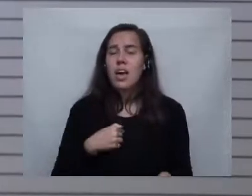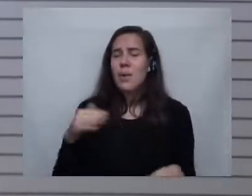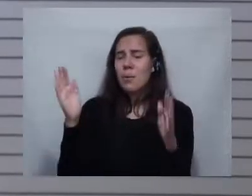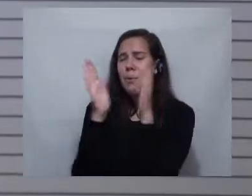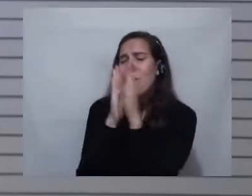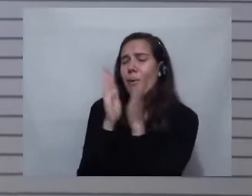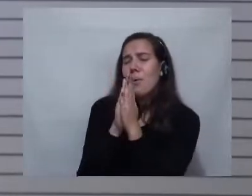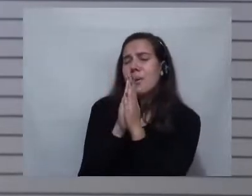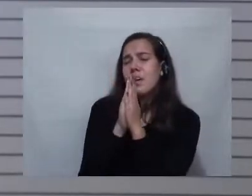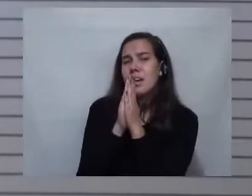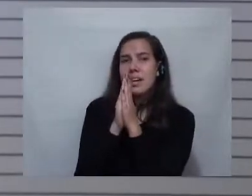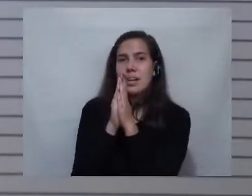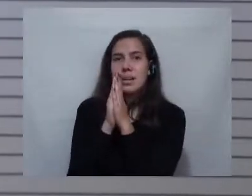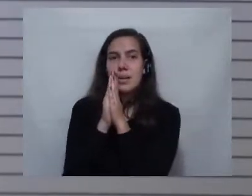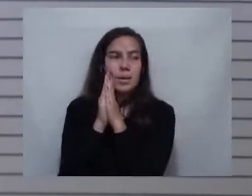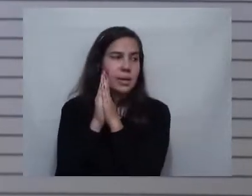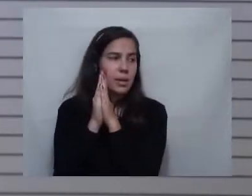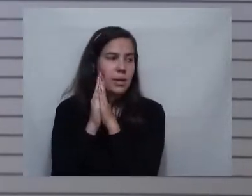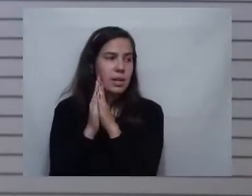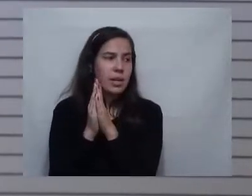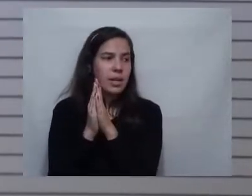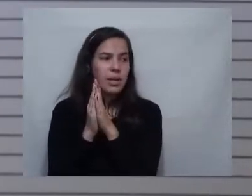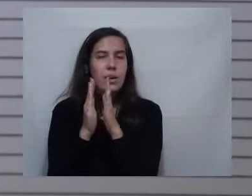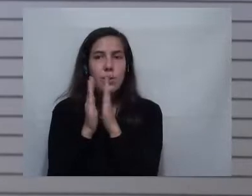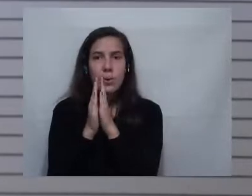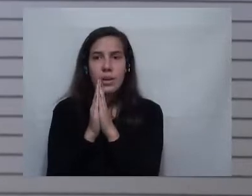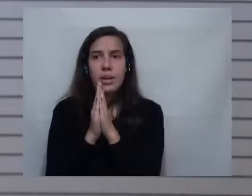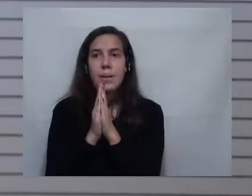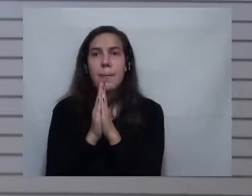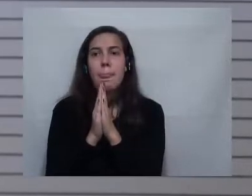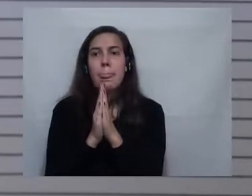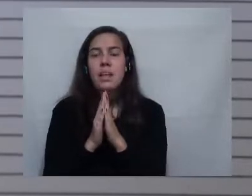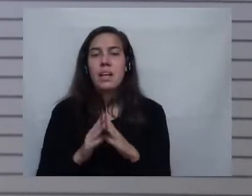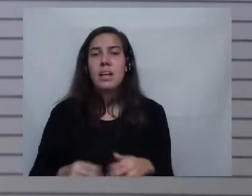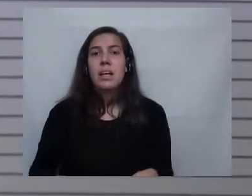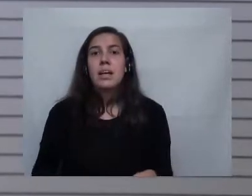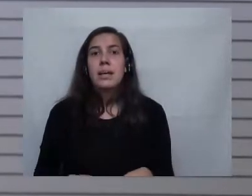no domingo depois do culto aqui eu recebo um telefonema